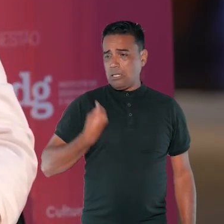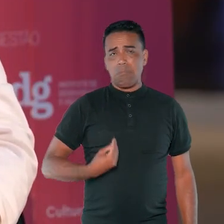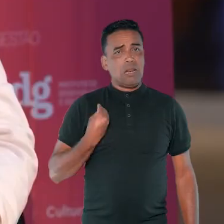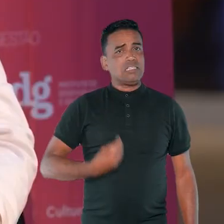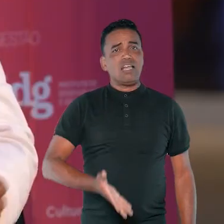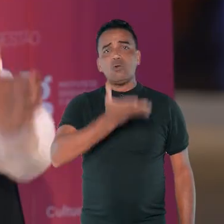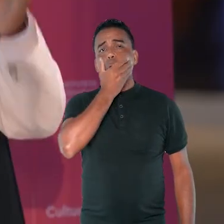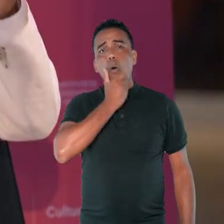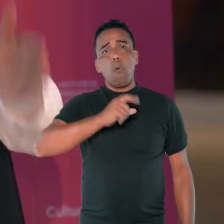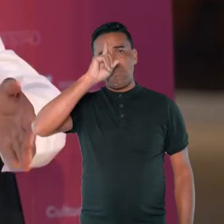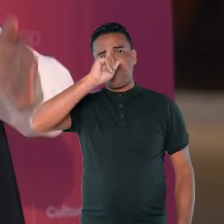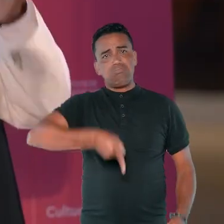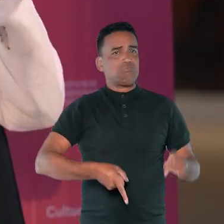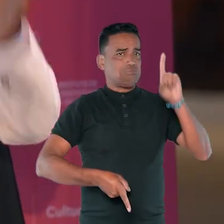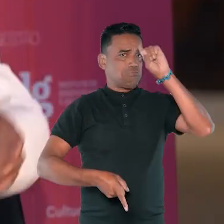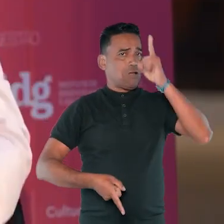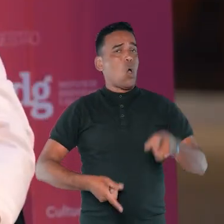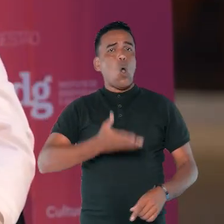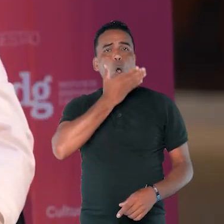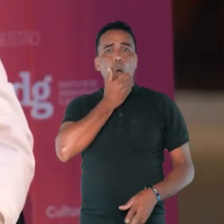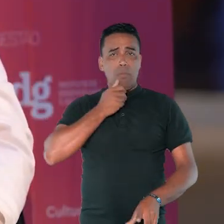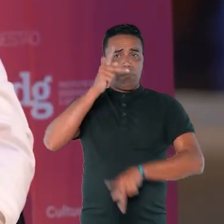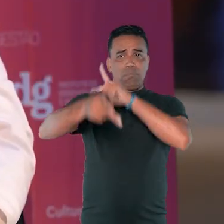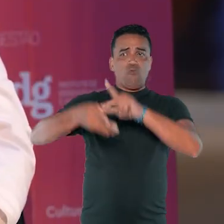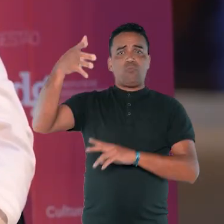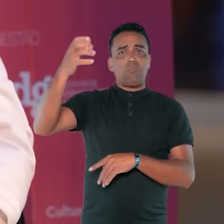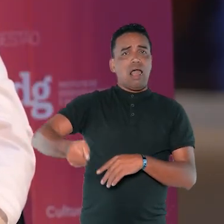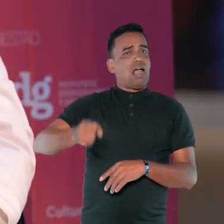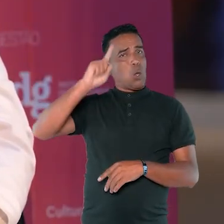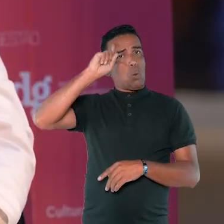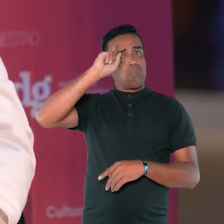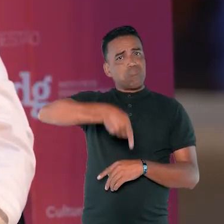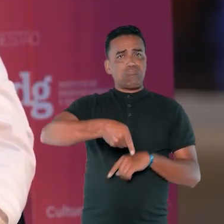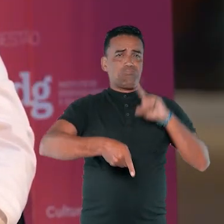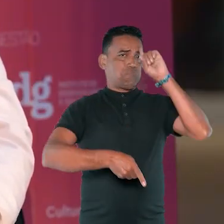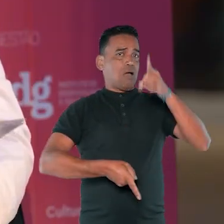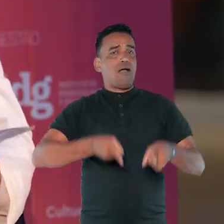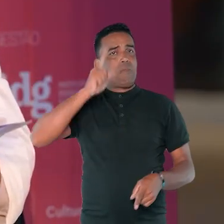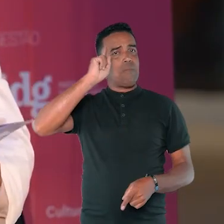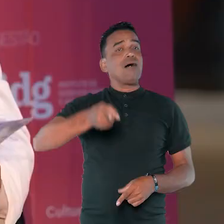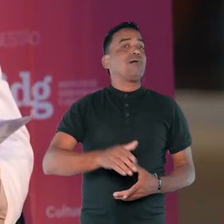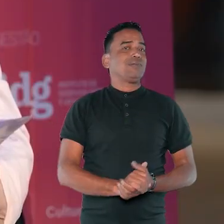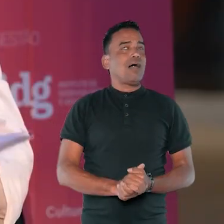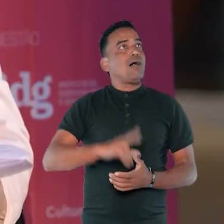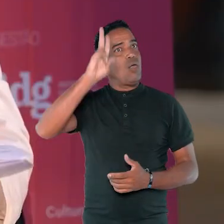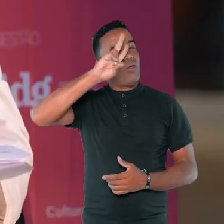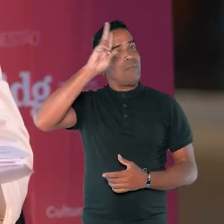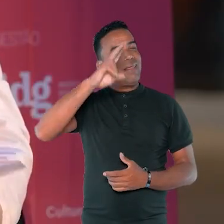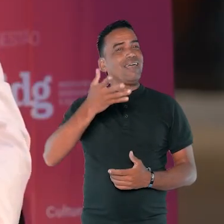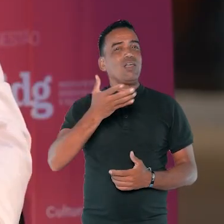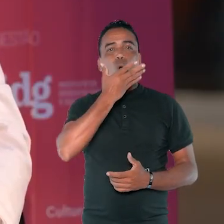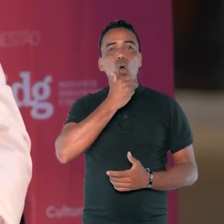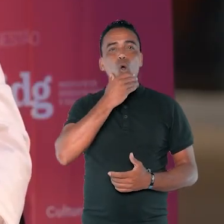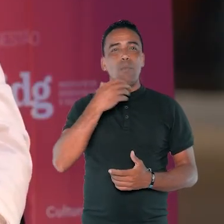né? O homem branco sempre no comando, né? E eu lembrei aqui de uma coisa do que o Caetano fala,